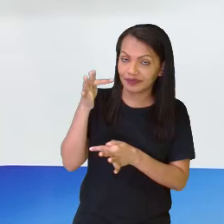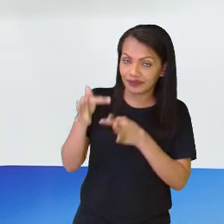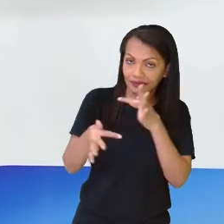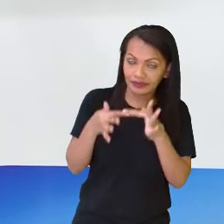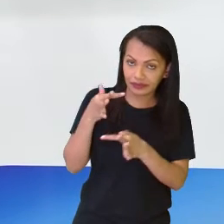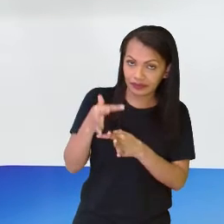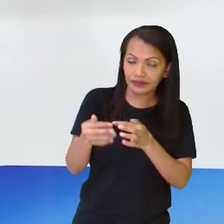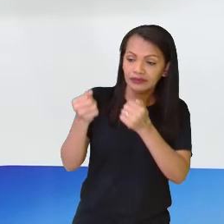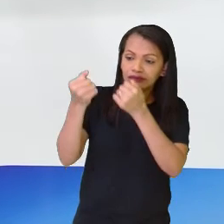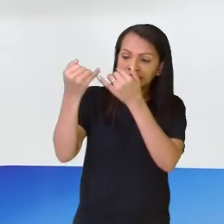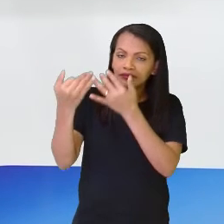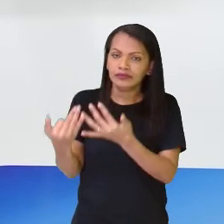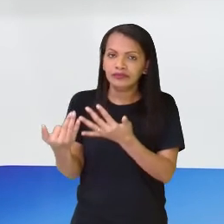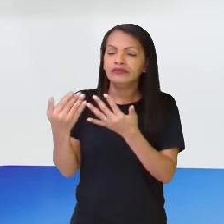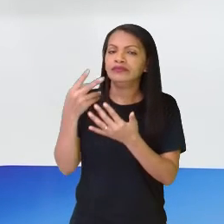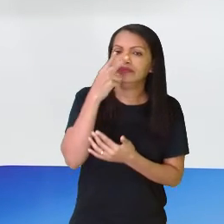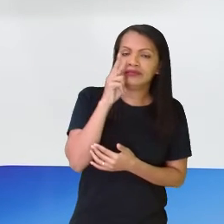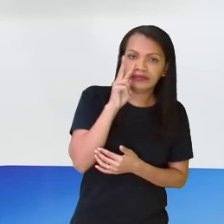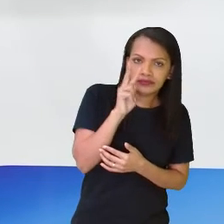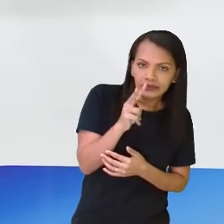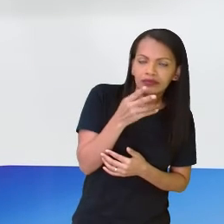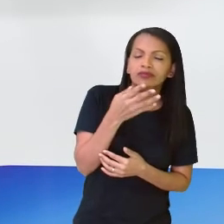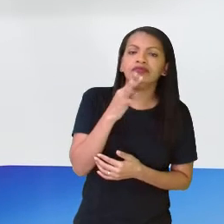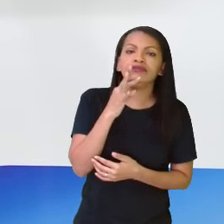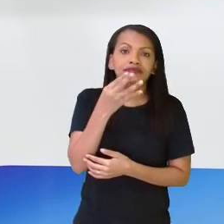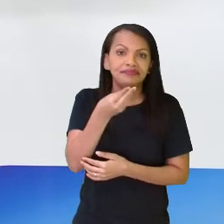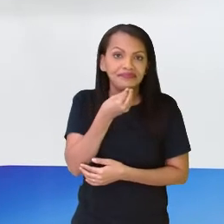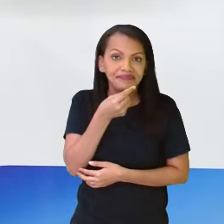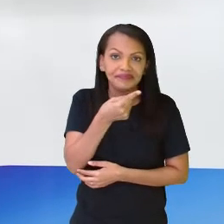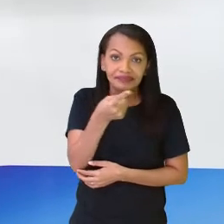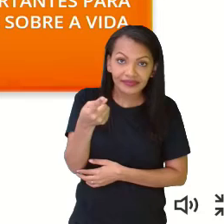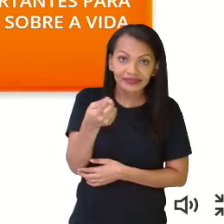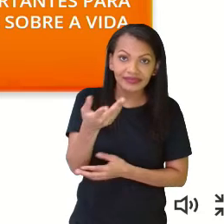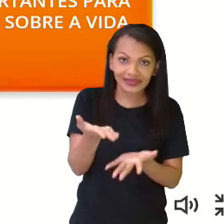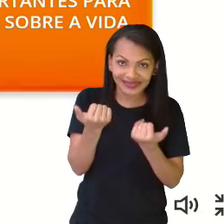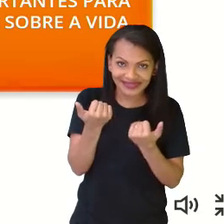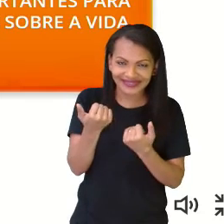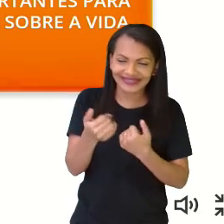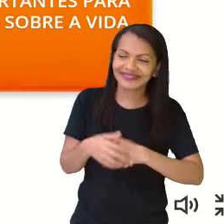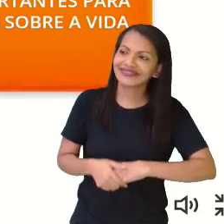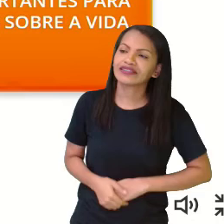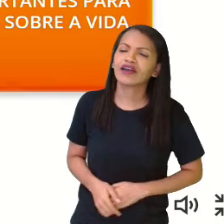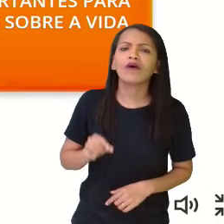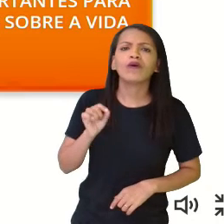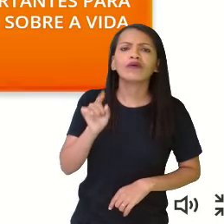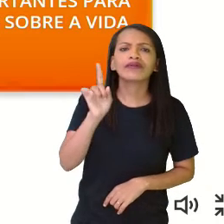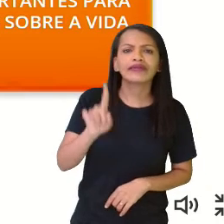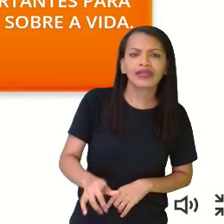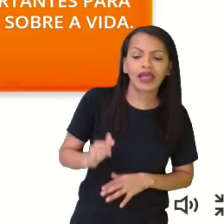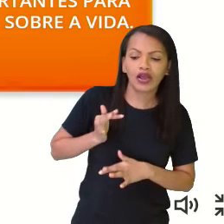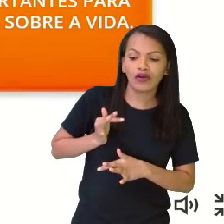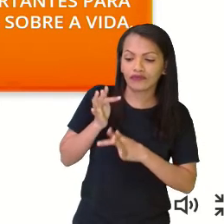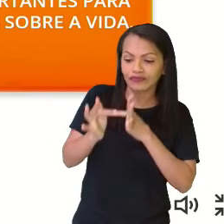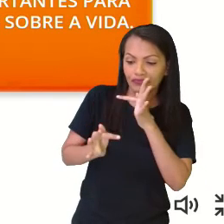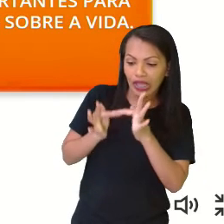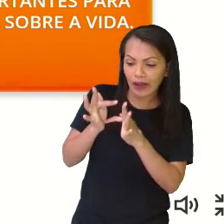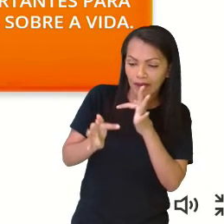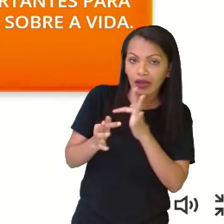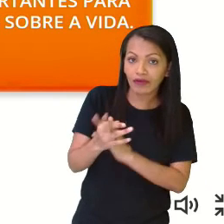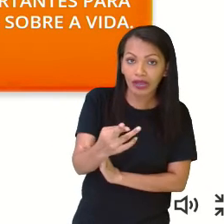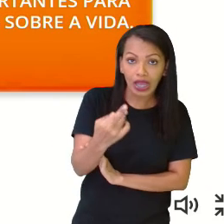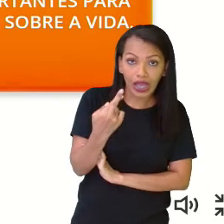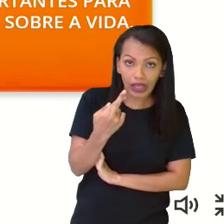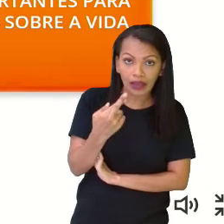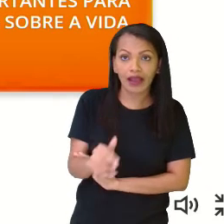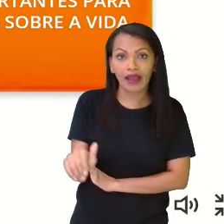narrativo. Então vamos testar o conhecimento de vocês sobre fábulas. O que são fábulas? Você vai responder para a gente lá